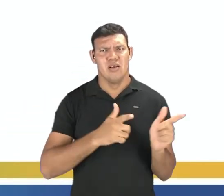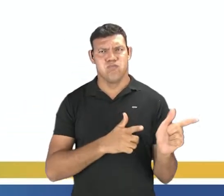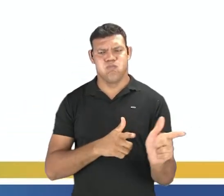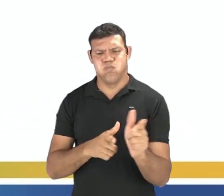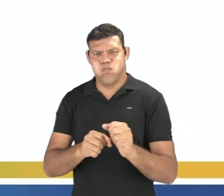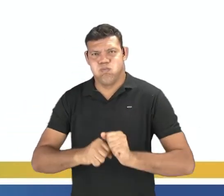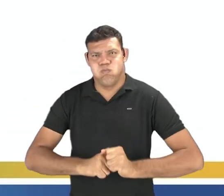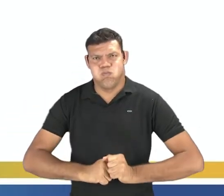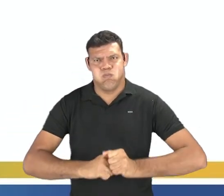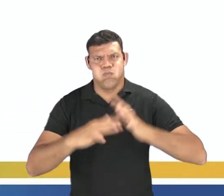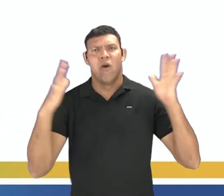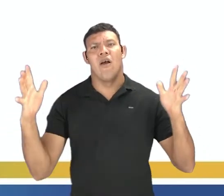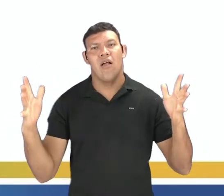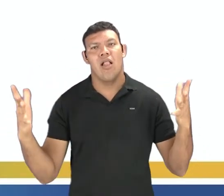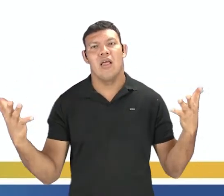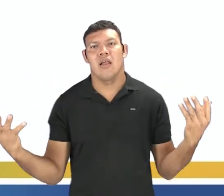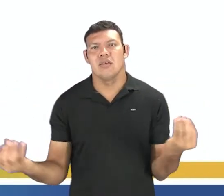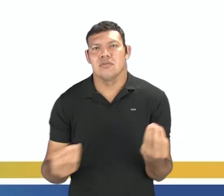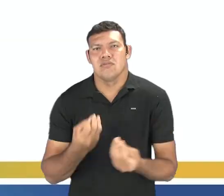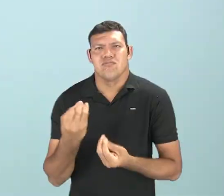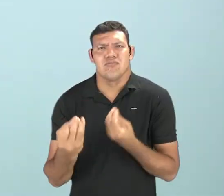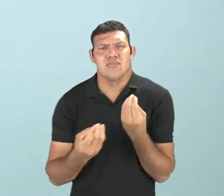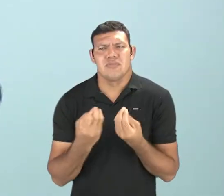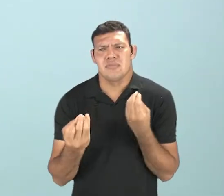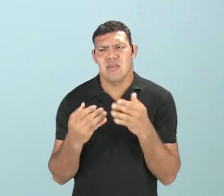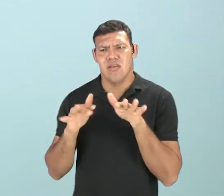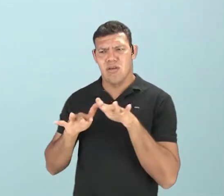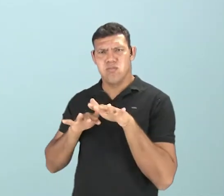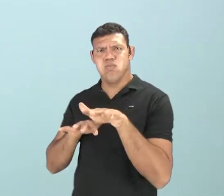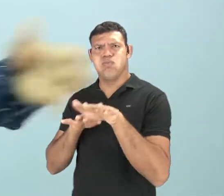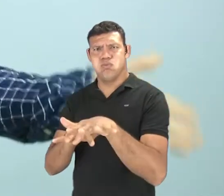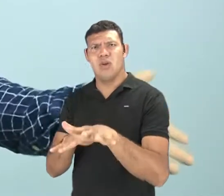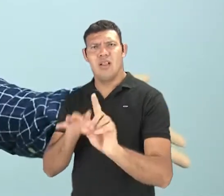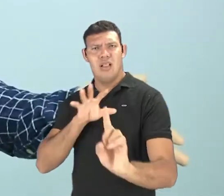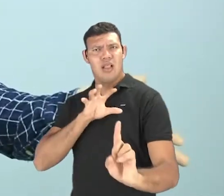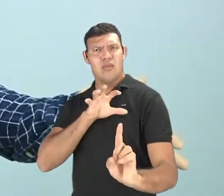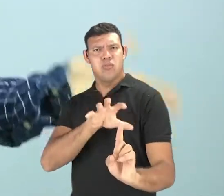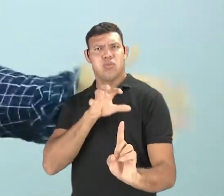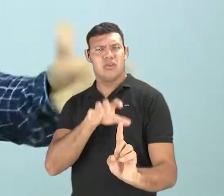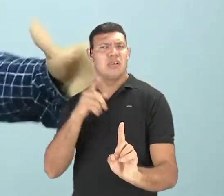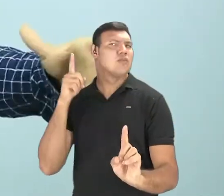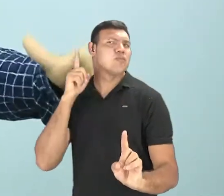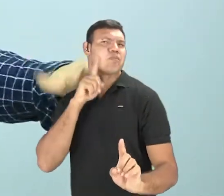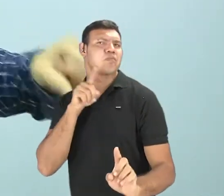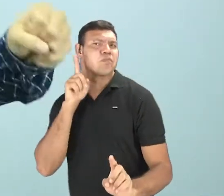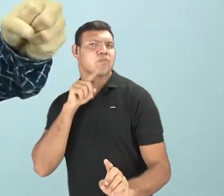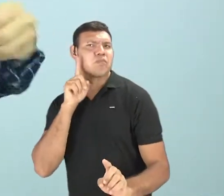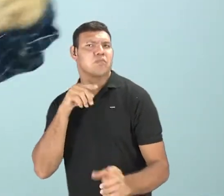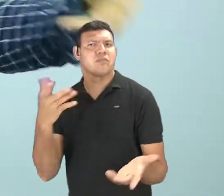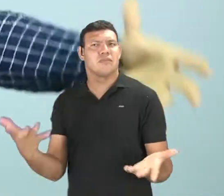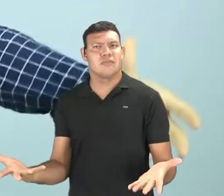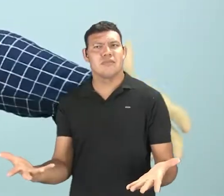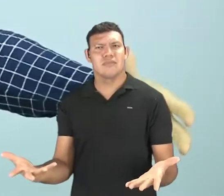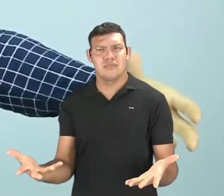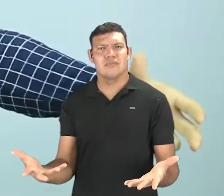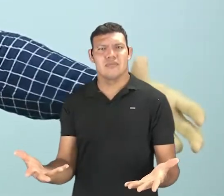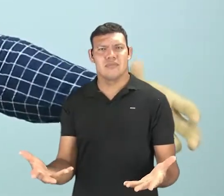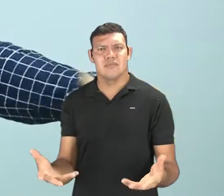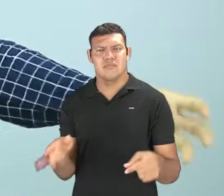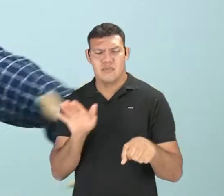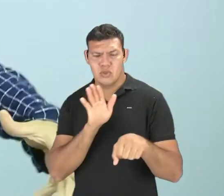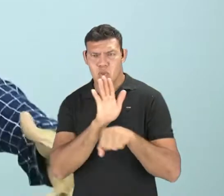né? Vai estar aí surgindo aí movimentos terroristas por conta de influências tanto dos Estados Unidos, que vai estar